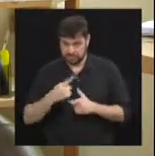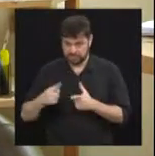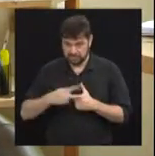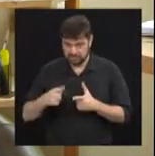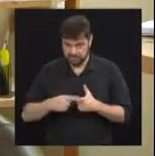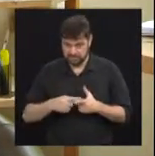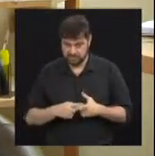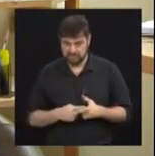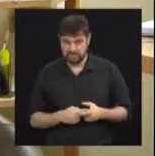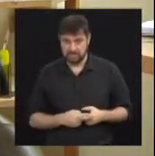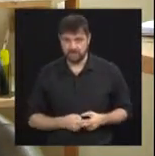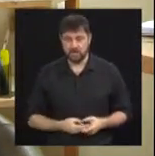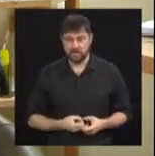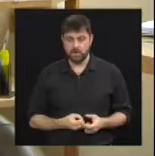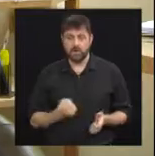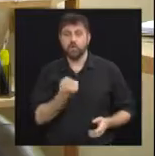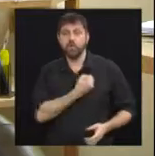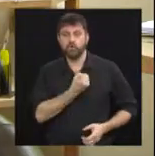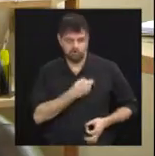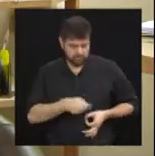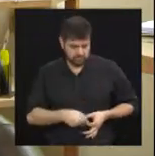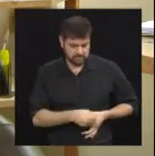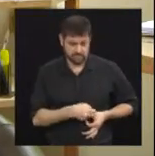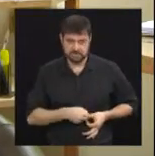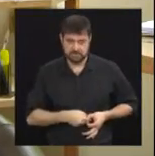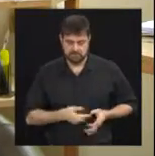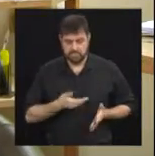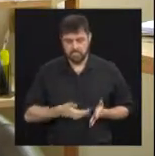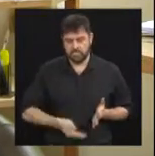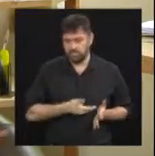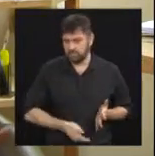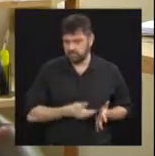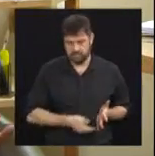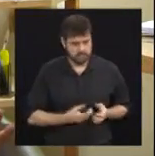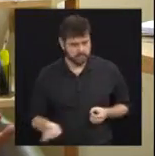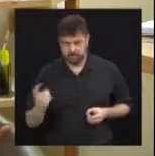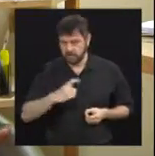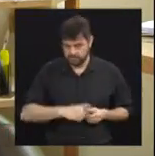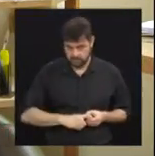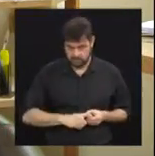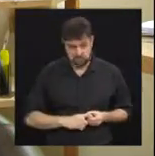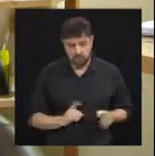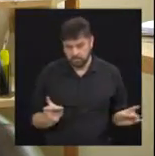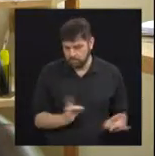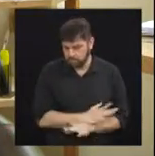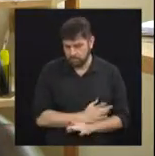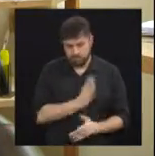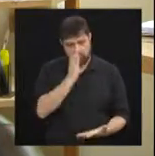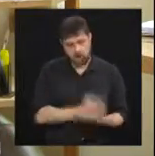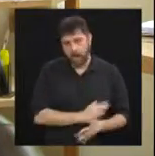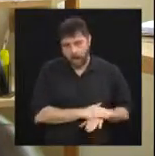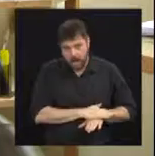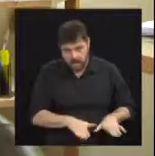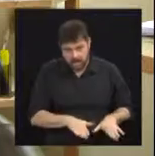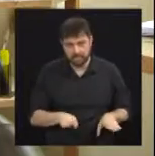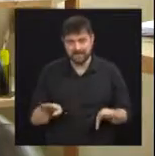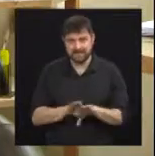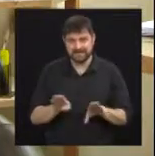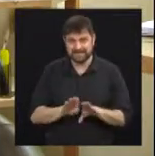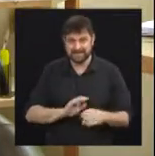consequência quantitativa, porque tudo que nós gastamos e não temos condições de repor, uma hora acaba. E a